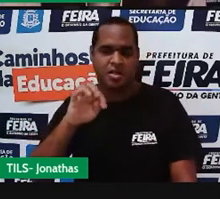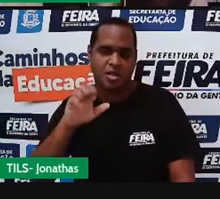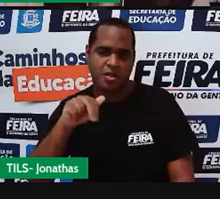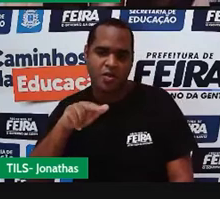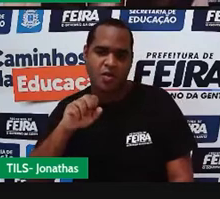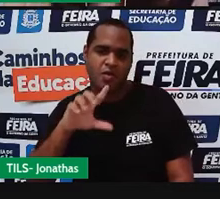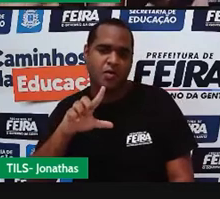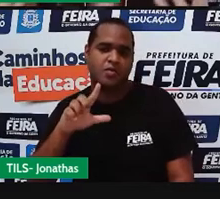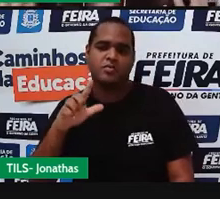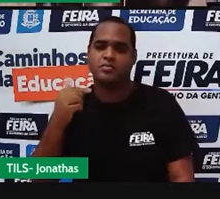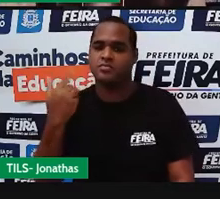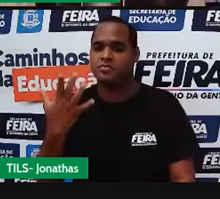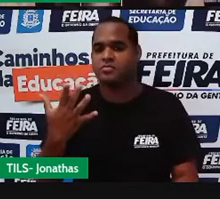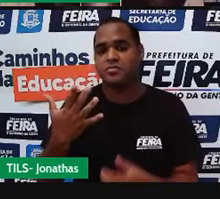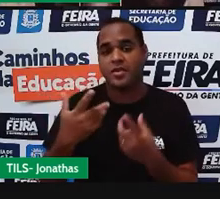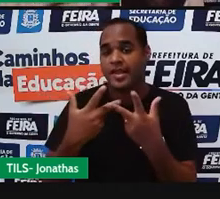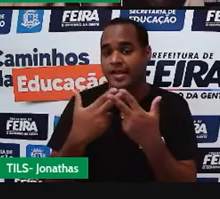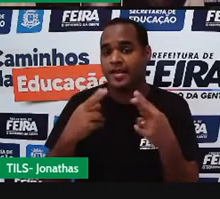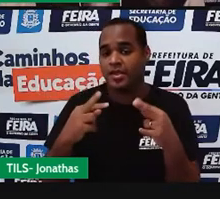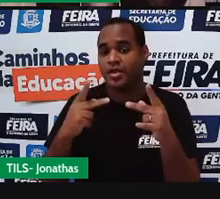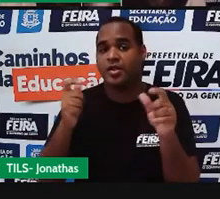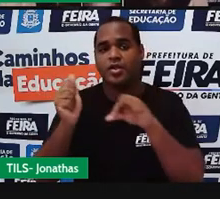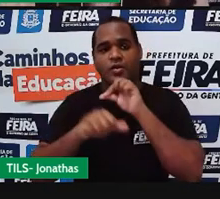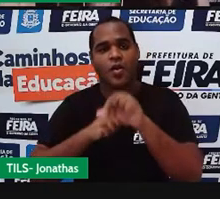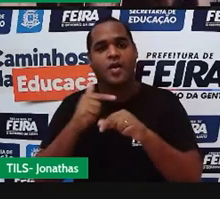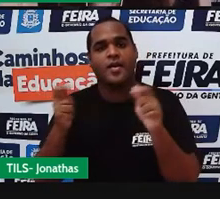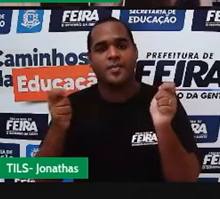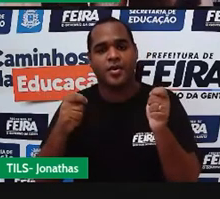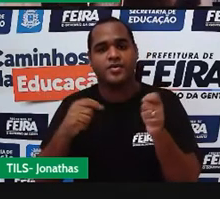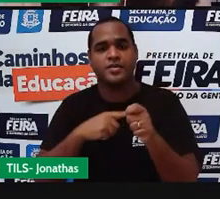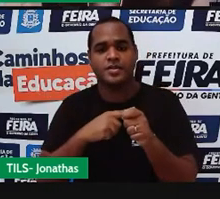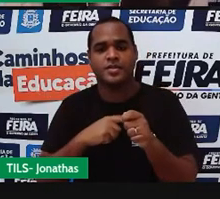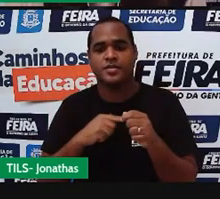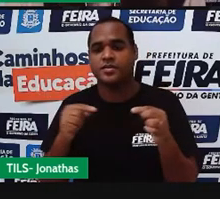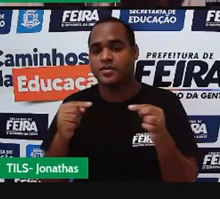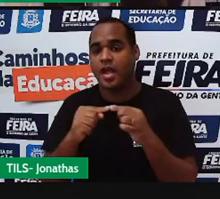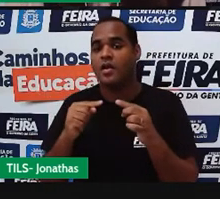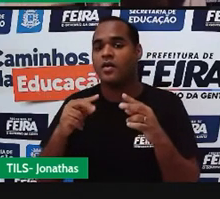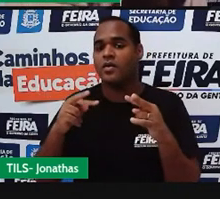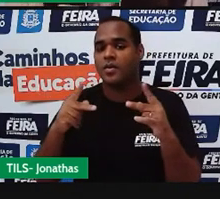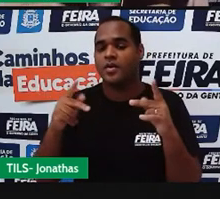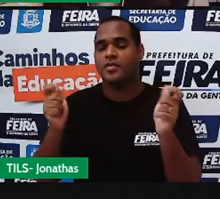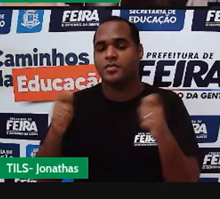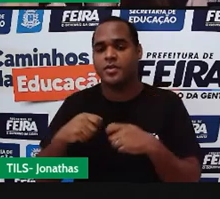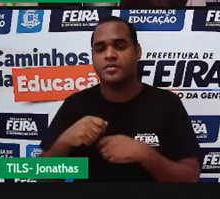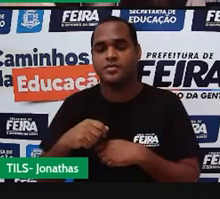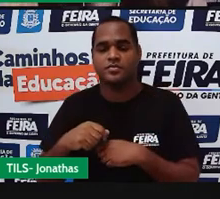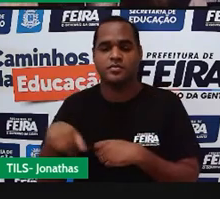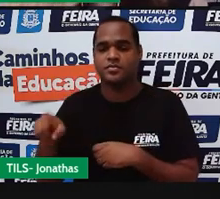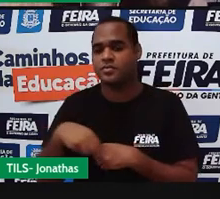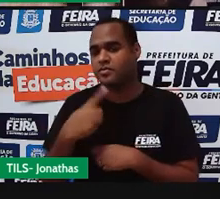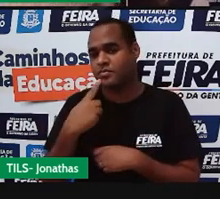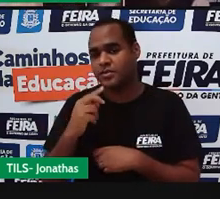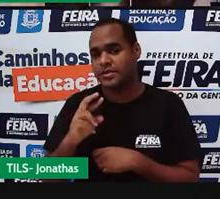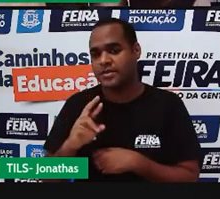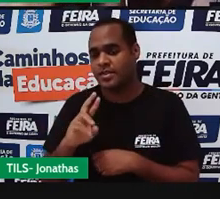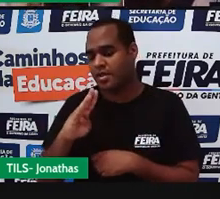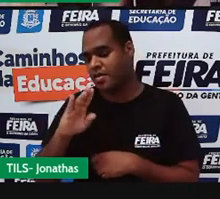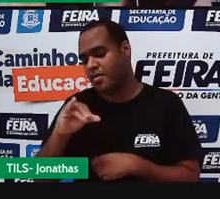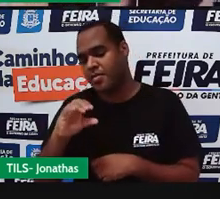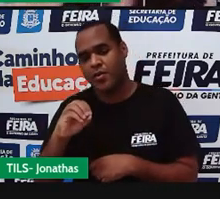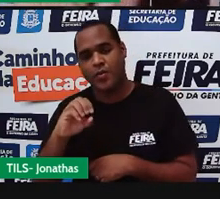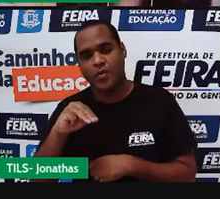exemplo que é um biocombustível ele faz é que esse processo seja menos poluente ele tem recebe Justamente esse nome de